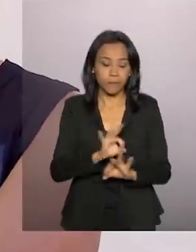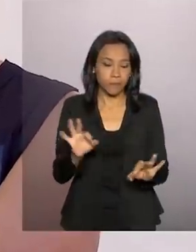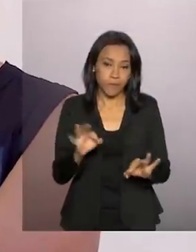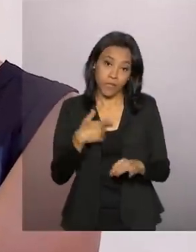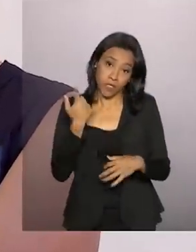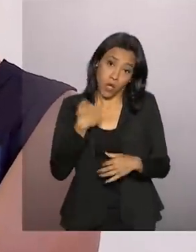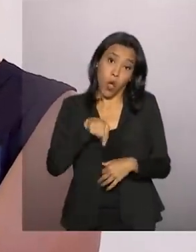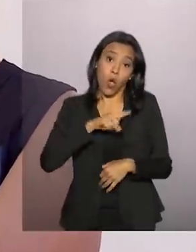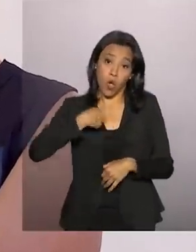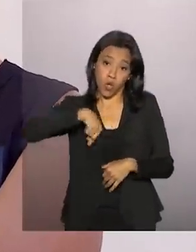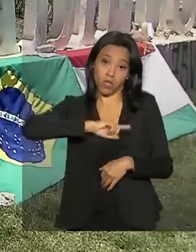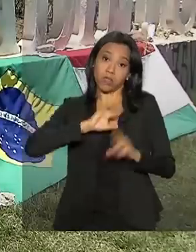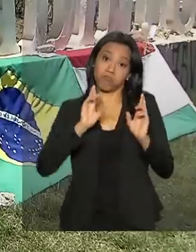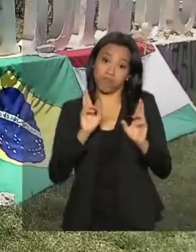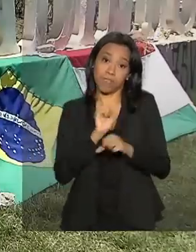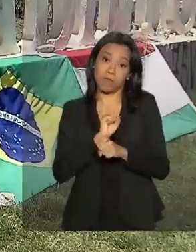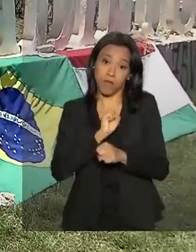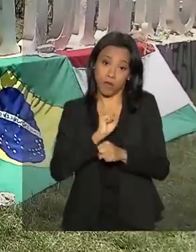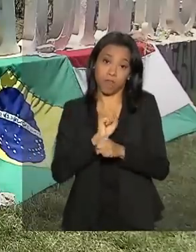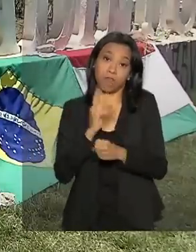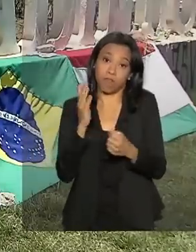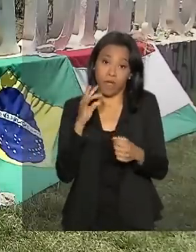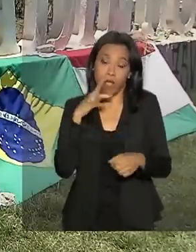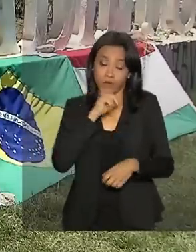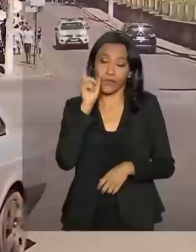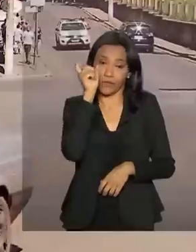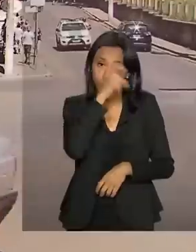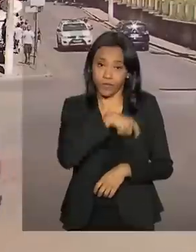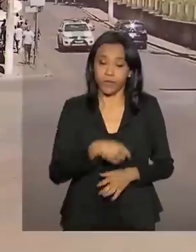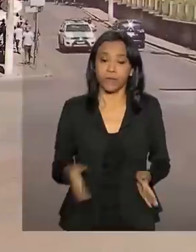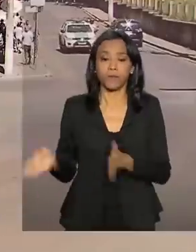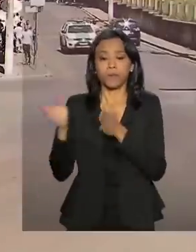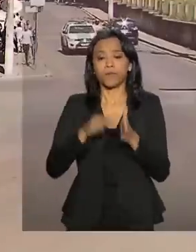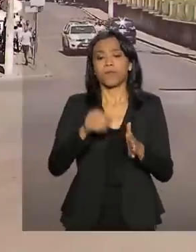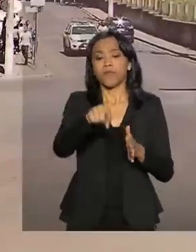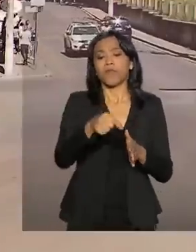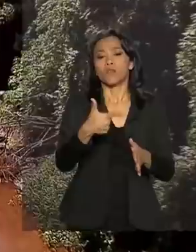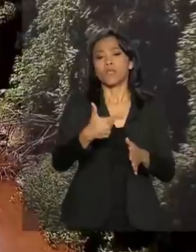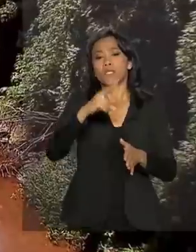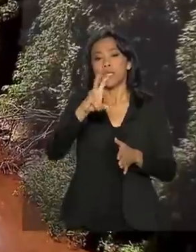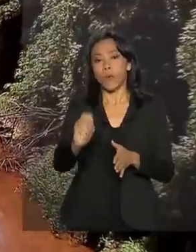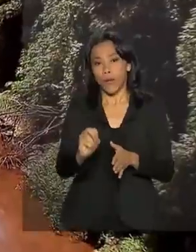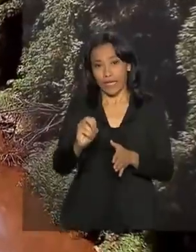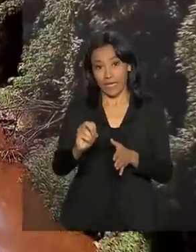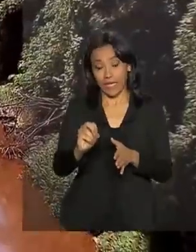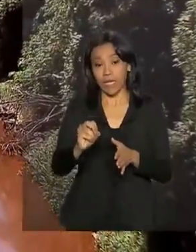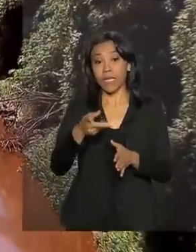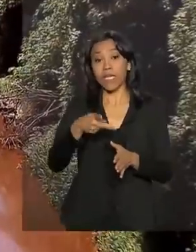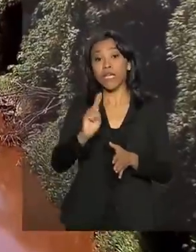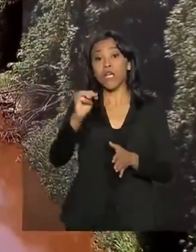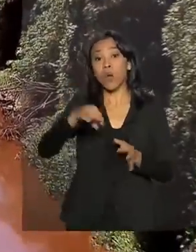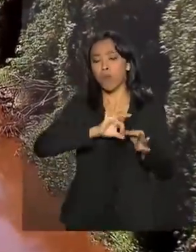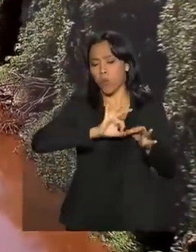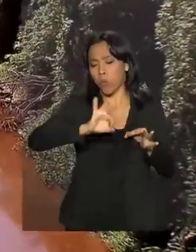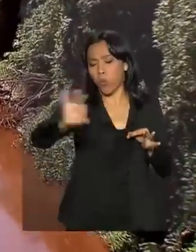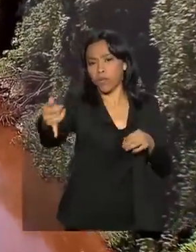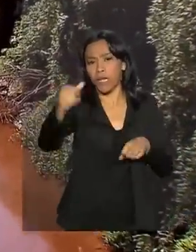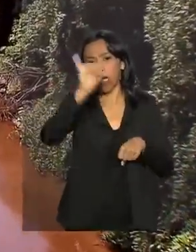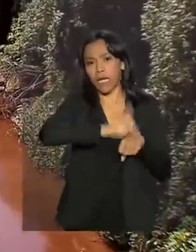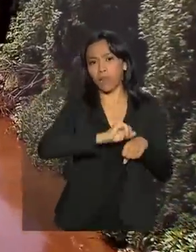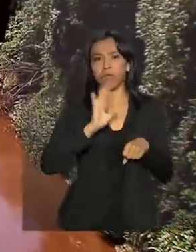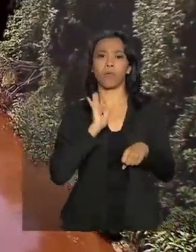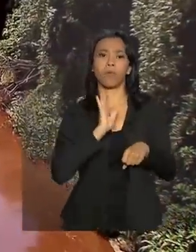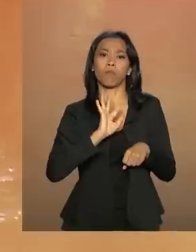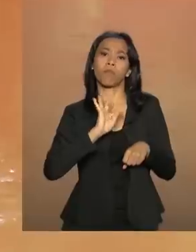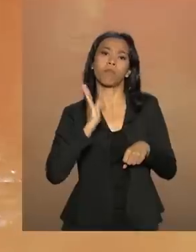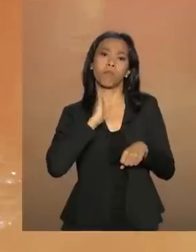toma espera, mas é muito difícil. Localizada a cerca de 50 quilômetros de Belo Horizonte, Brumadinho é cortada pelo rio Paraupeba, que